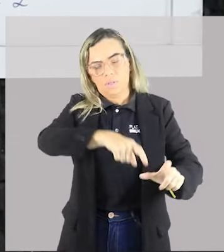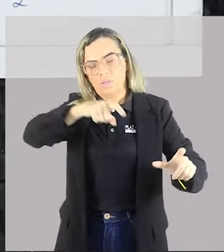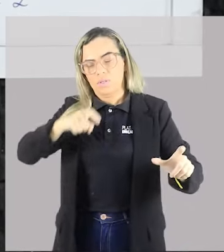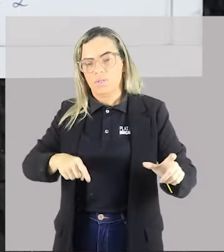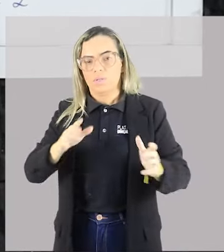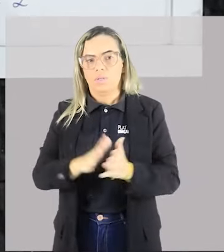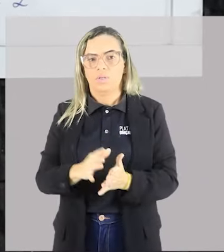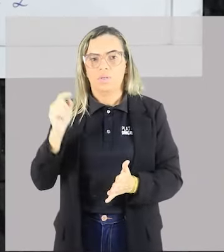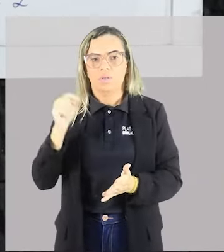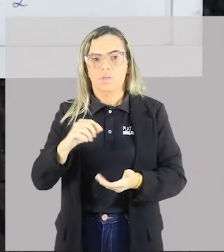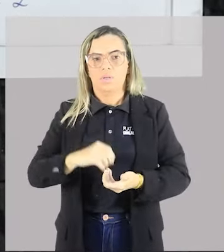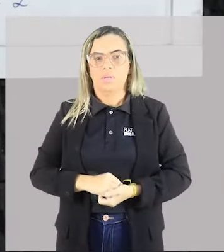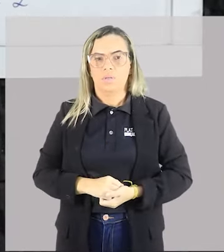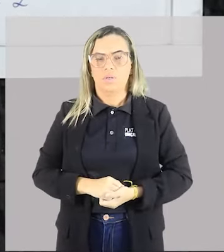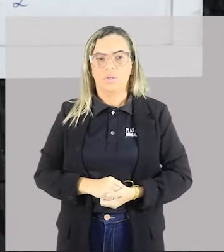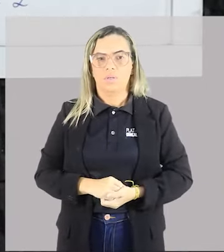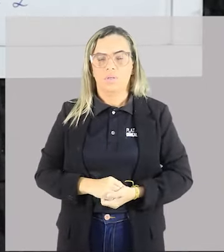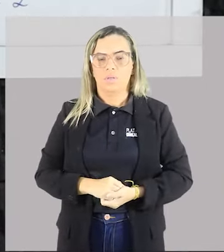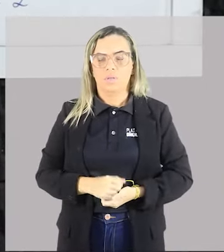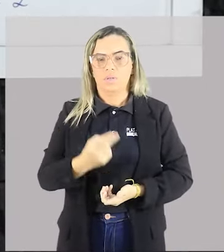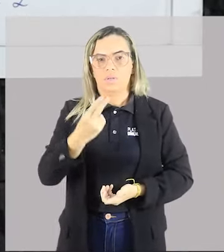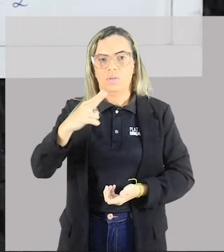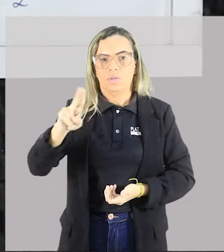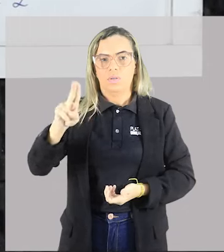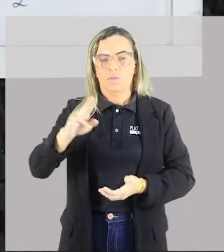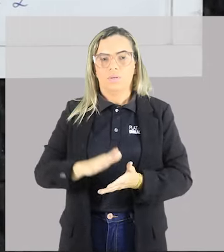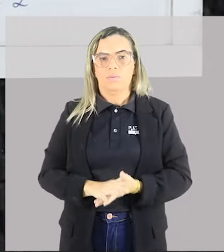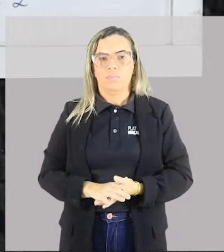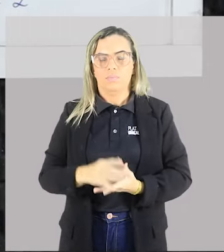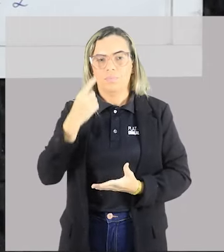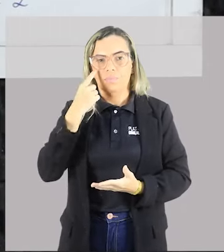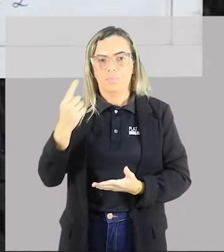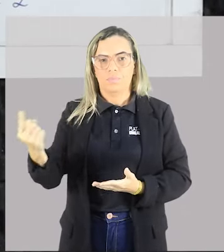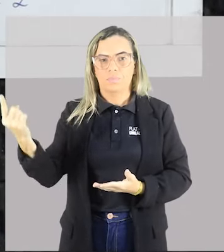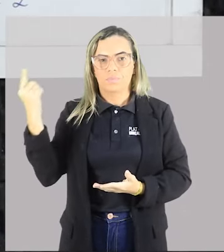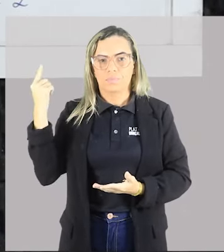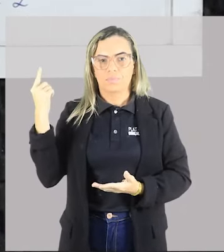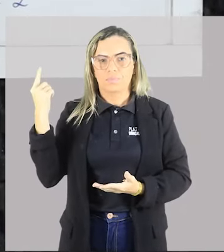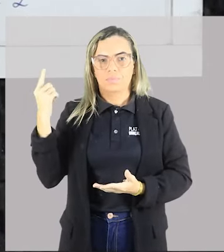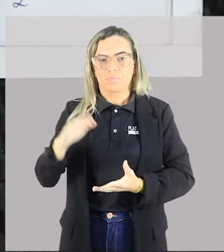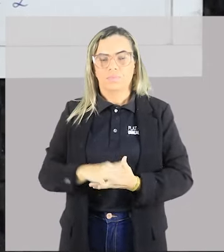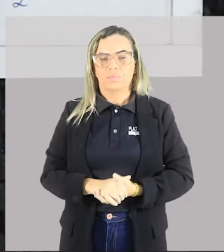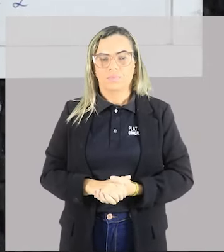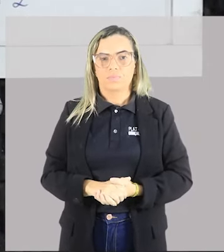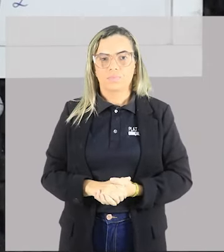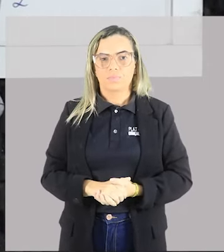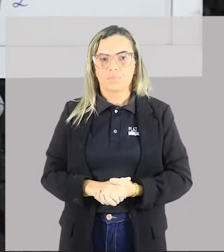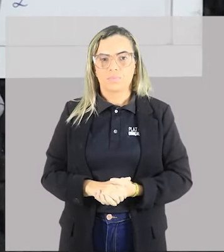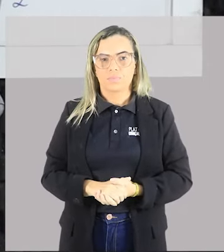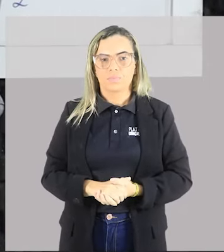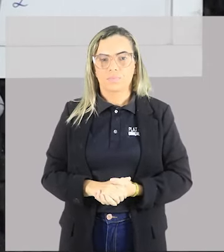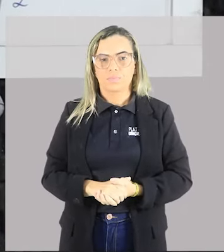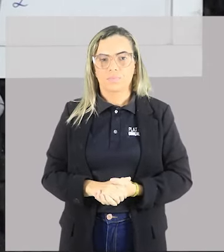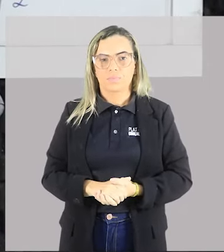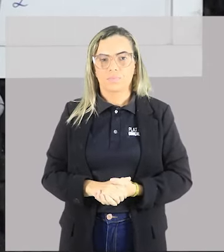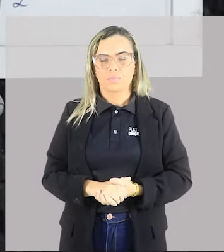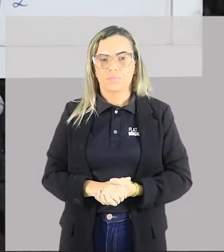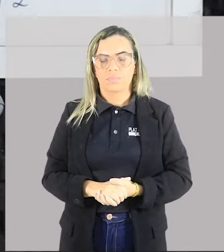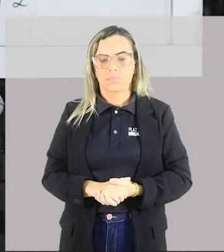conjunto A ele recebe o nome de domínio da função domínio da função